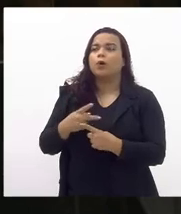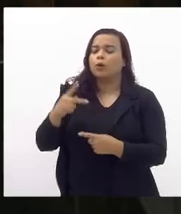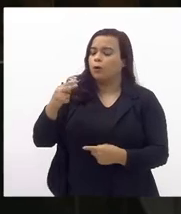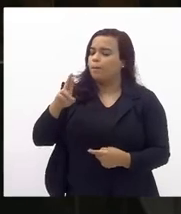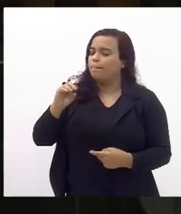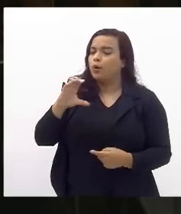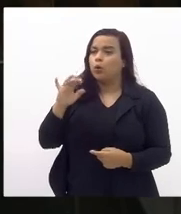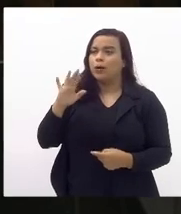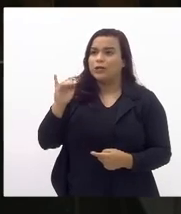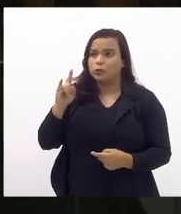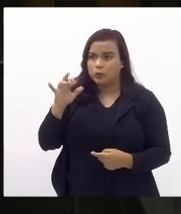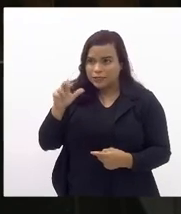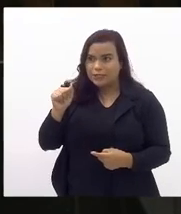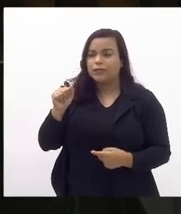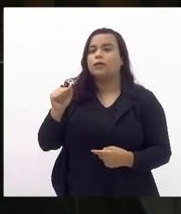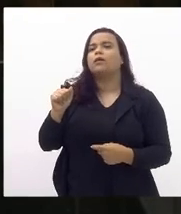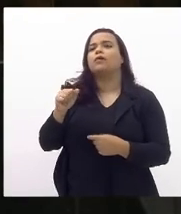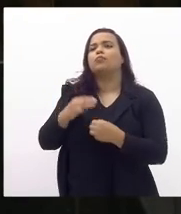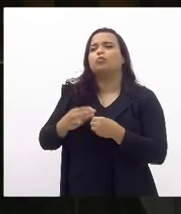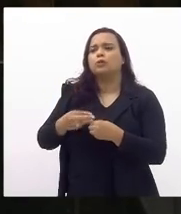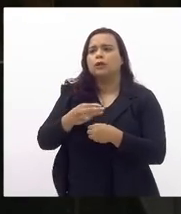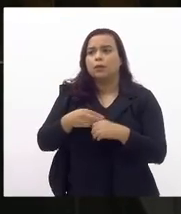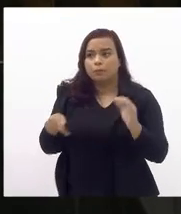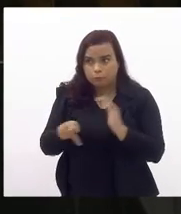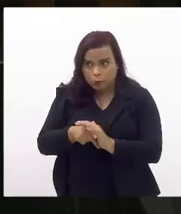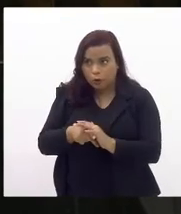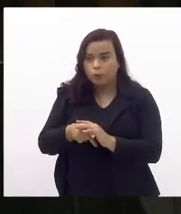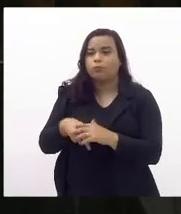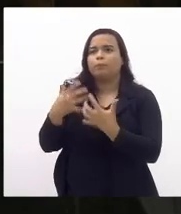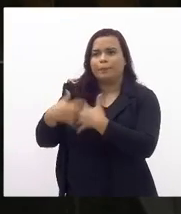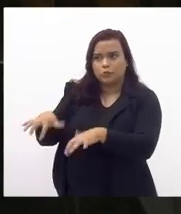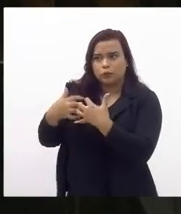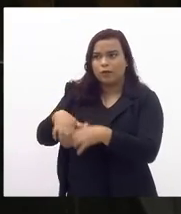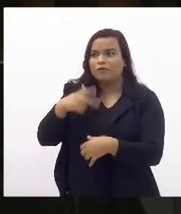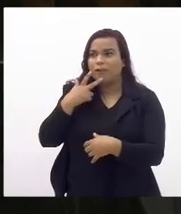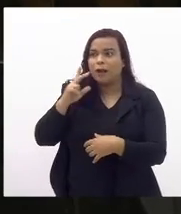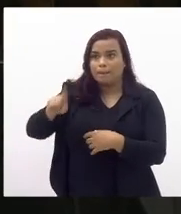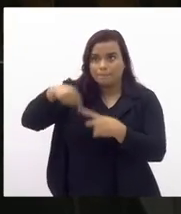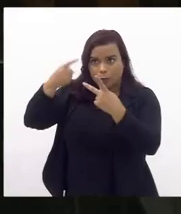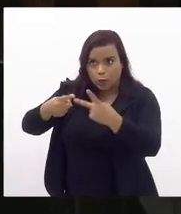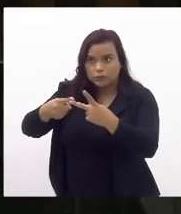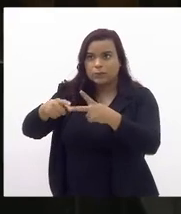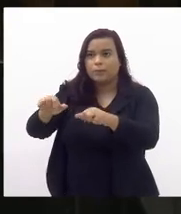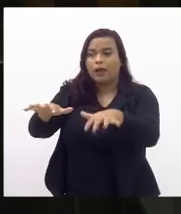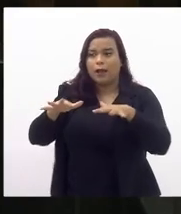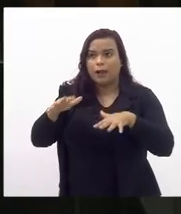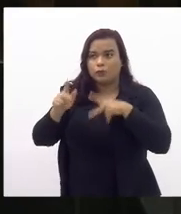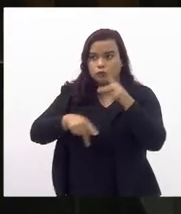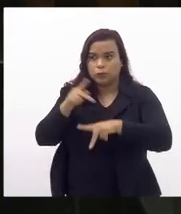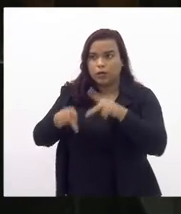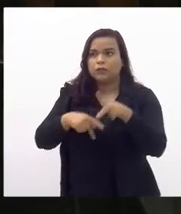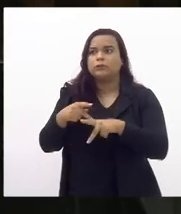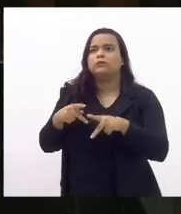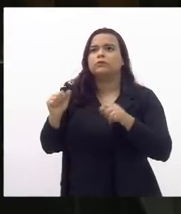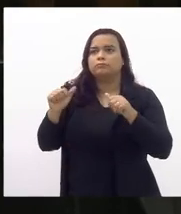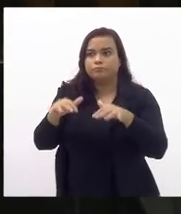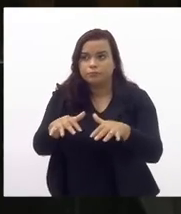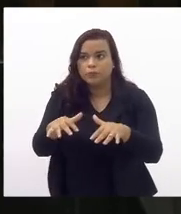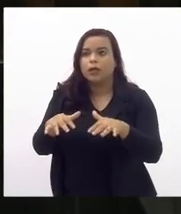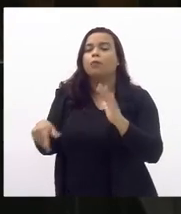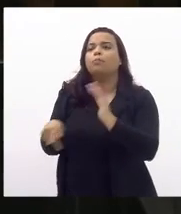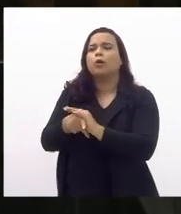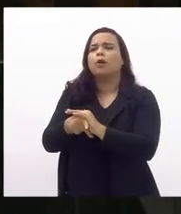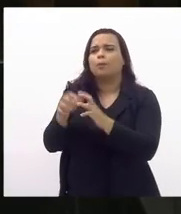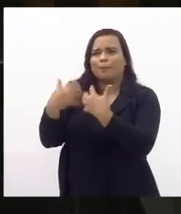já antecipando, dizendo que ele não vai levar secretários municipais na próxima audiência em Petrópolis. Então, esse mesmo